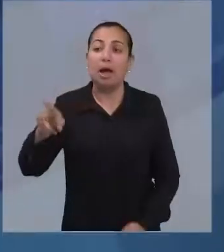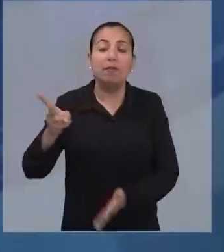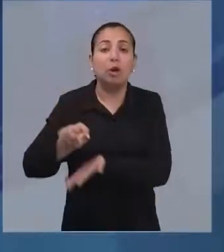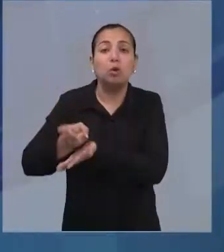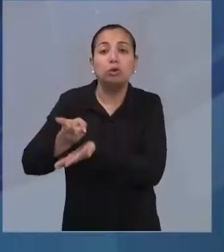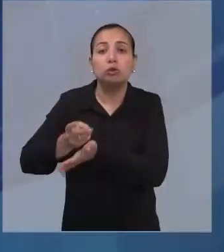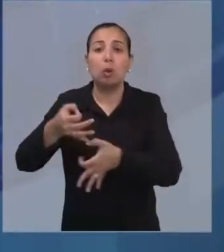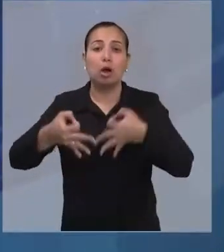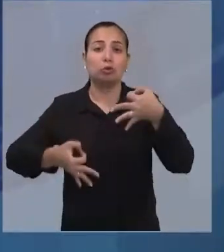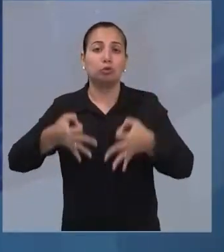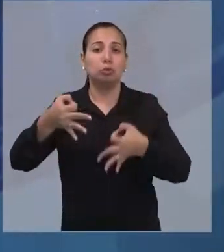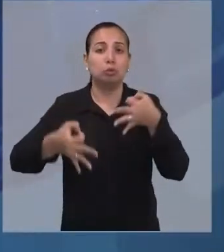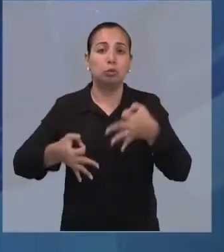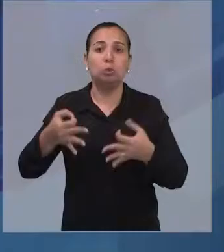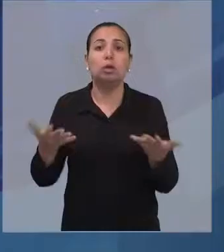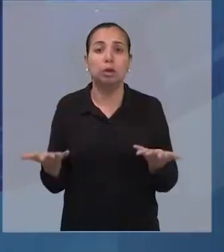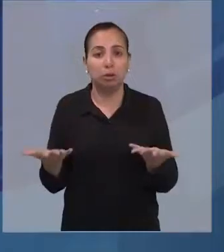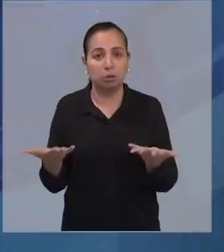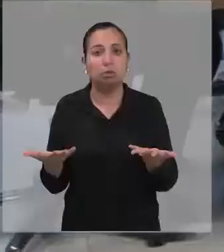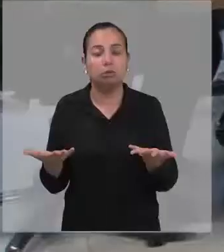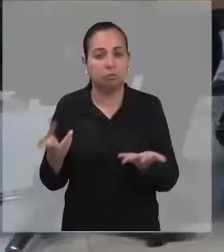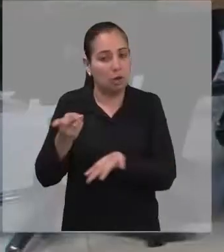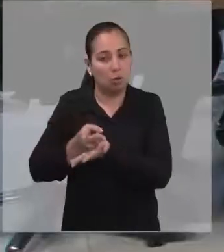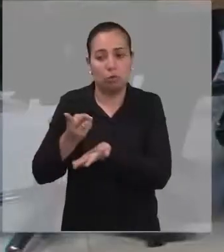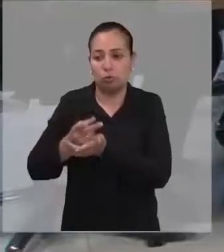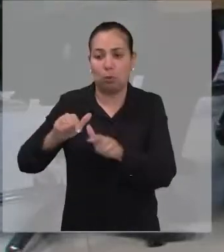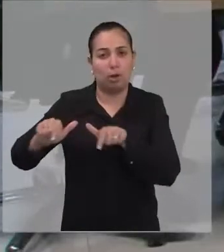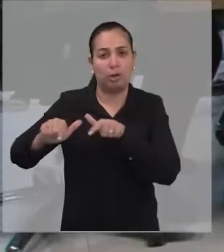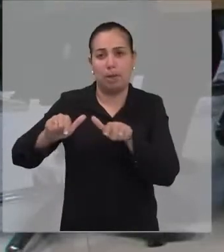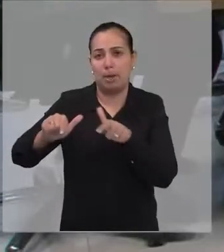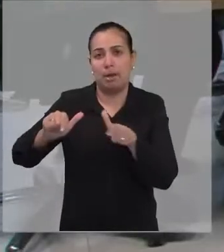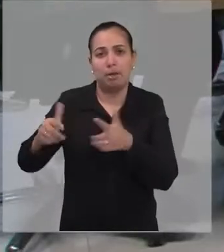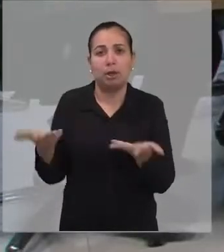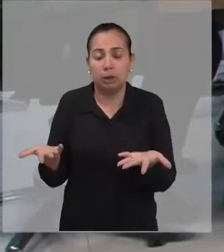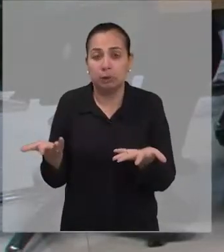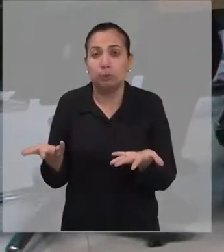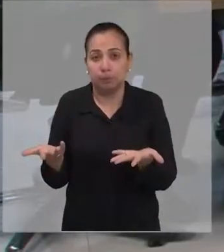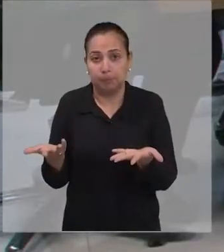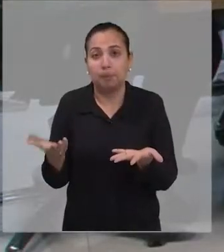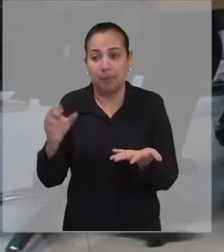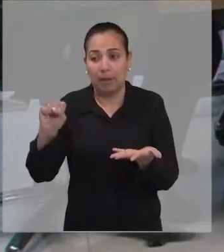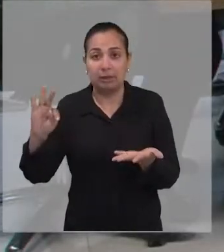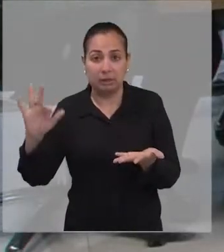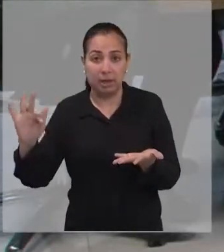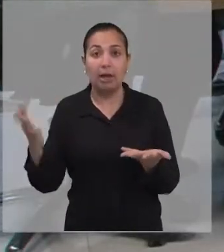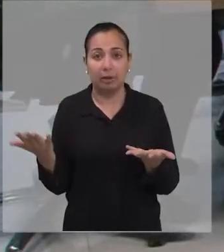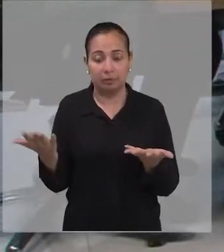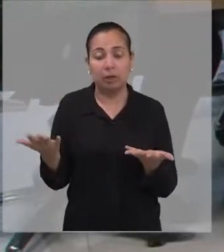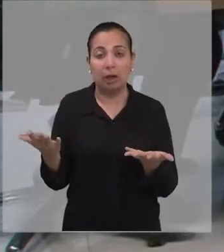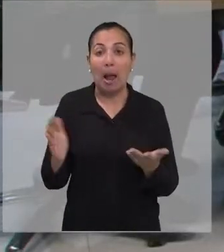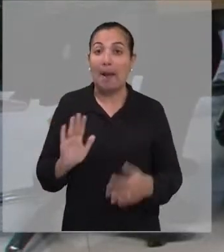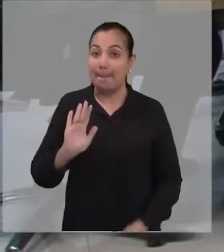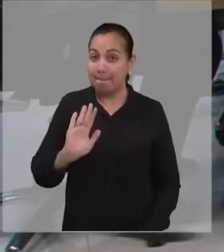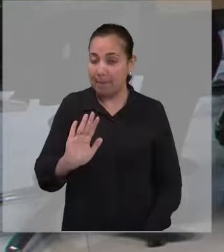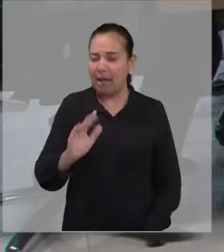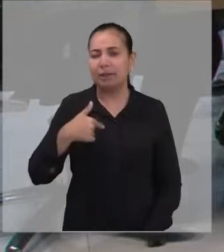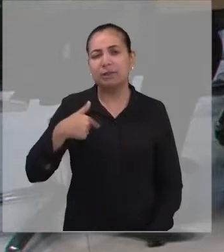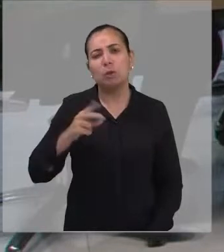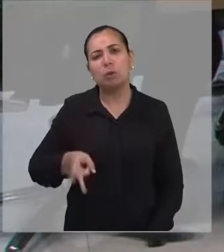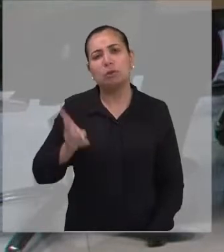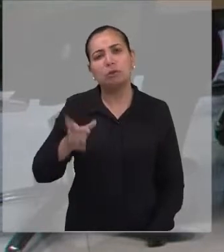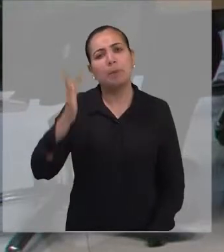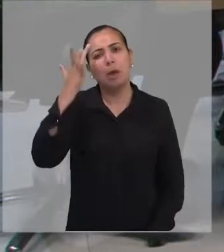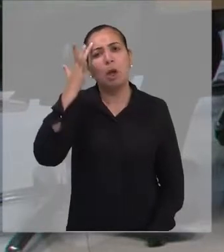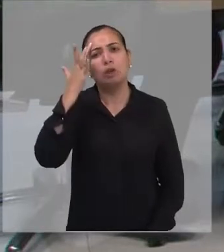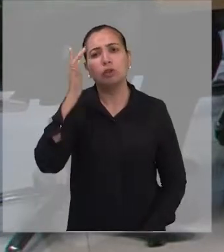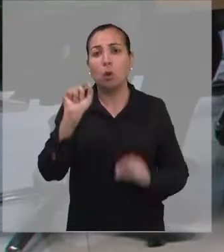E eles exercem influência no Senado? Com certeza. Então, agora, eu sempre achei que a ambição